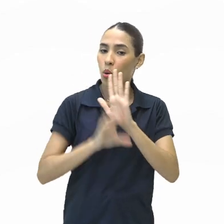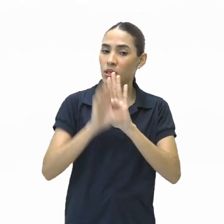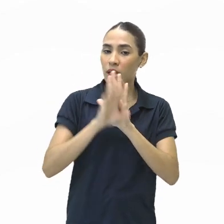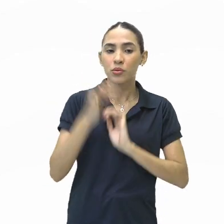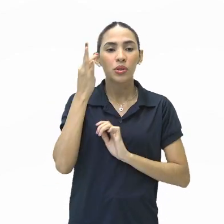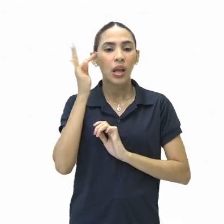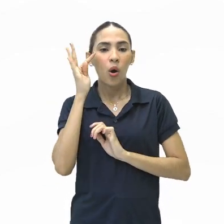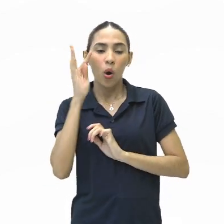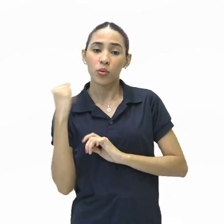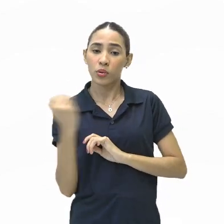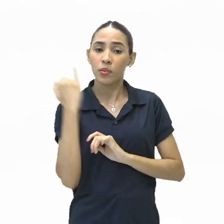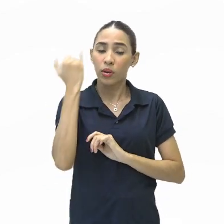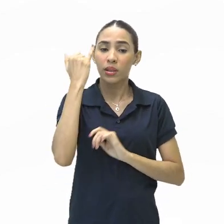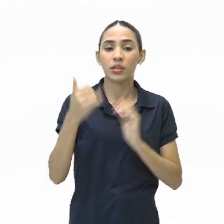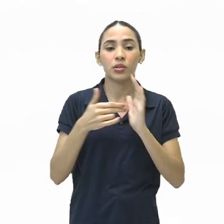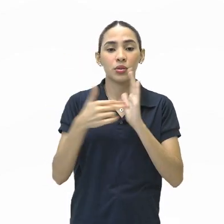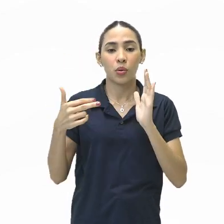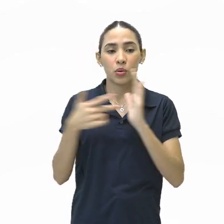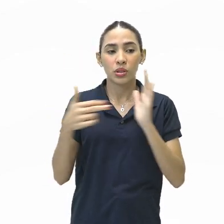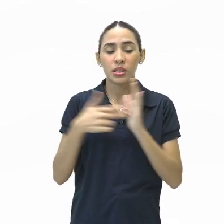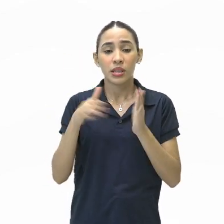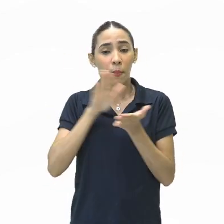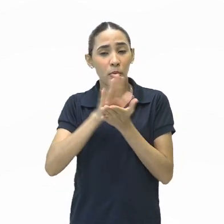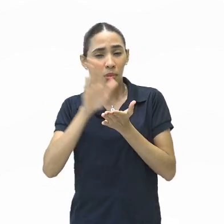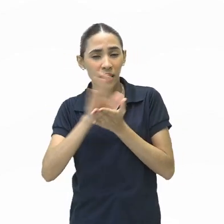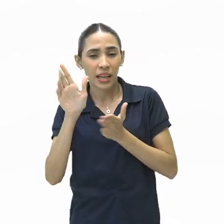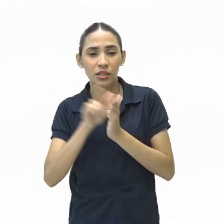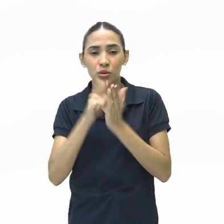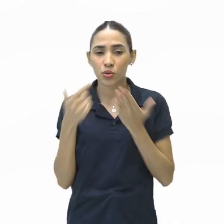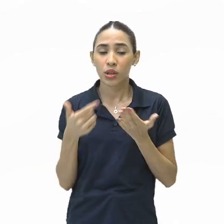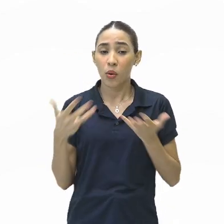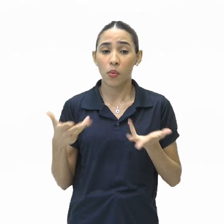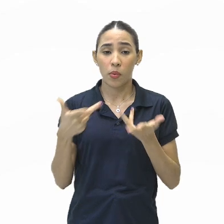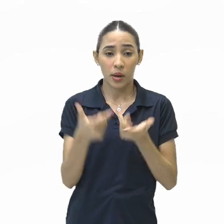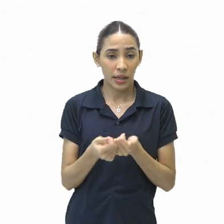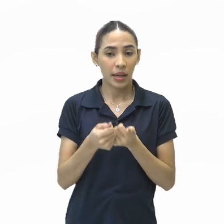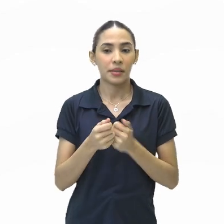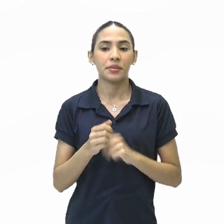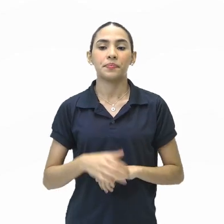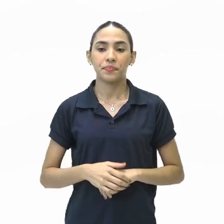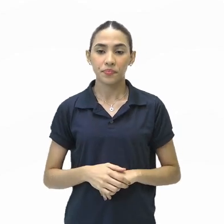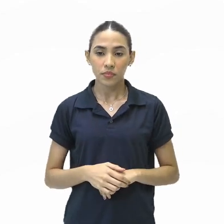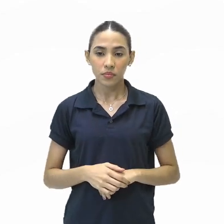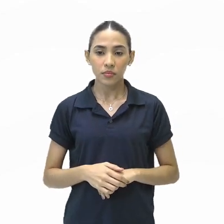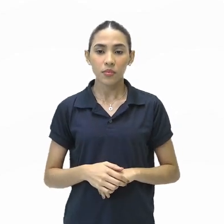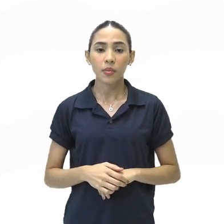notícias publicadas em jornais de qualidade. Tá? Então, nós temos aí